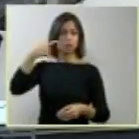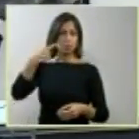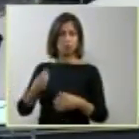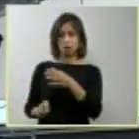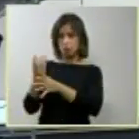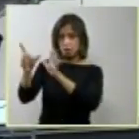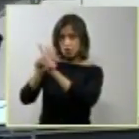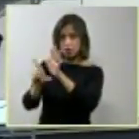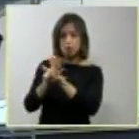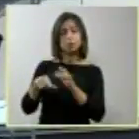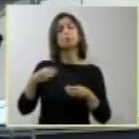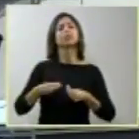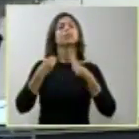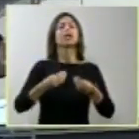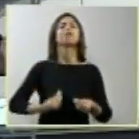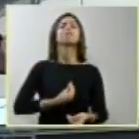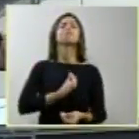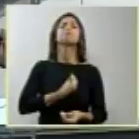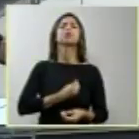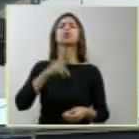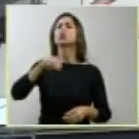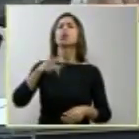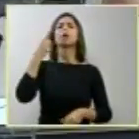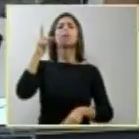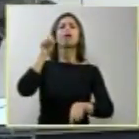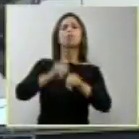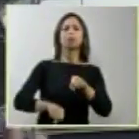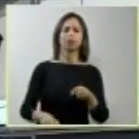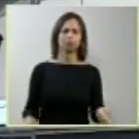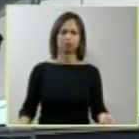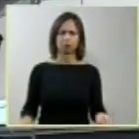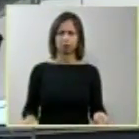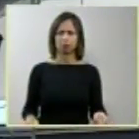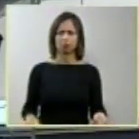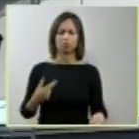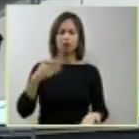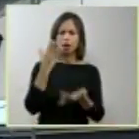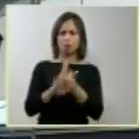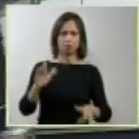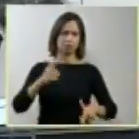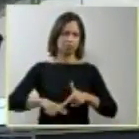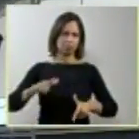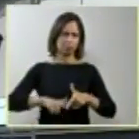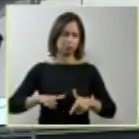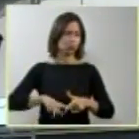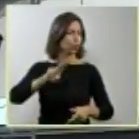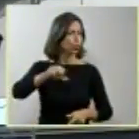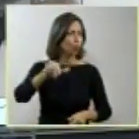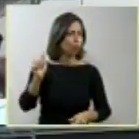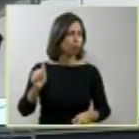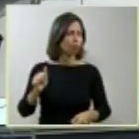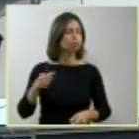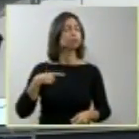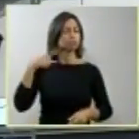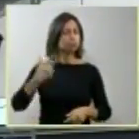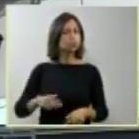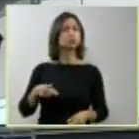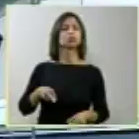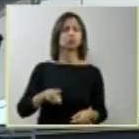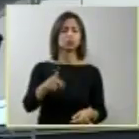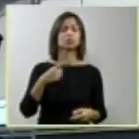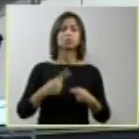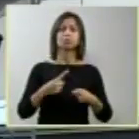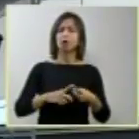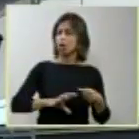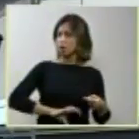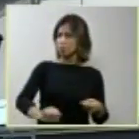a melhoria da qualidade de vida. Nunca para matar, para evitar um problema. Nunca. E poderemos ir mais longe, porque o aborto